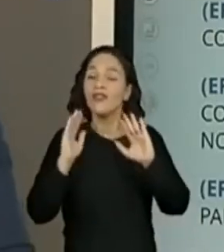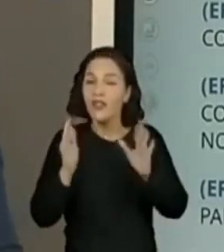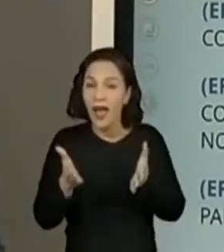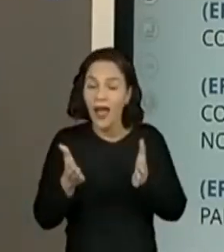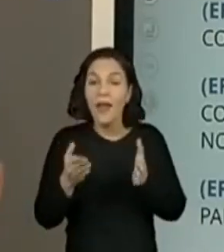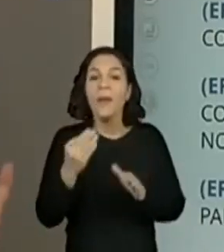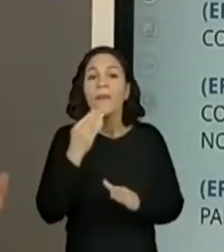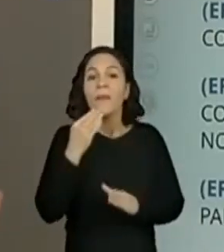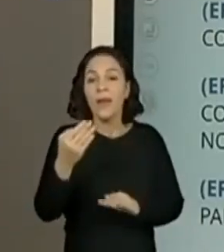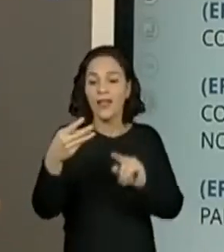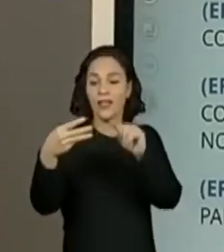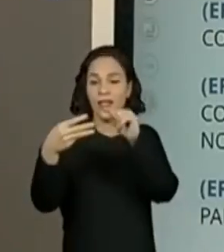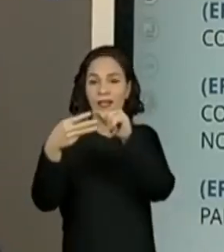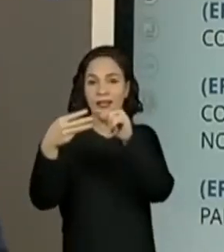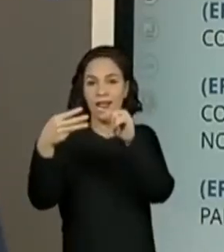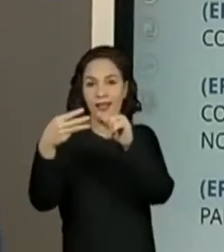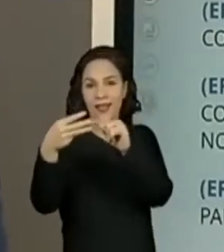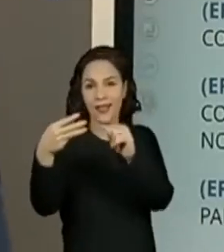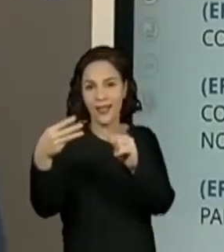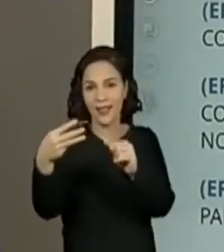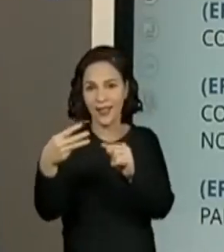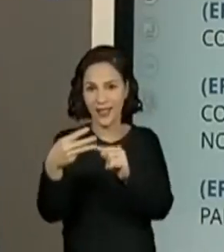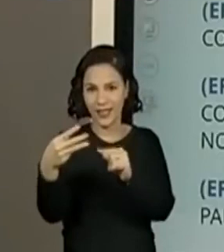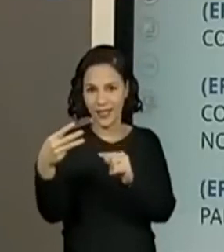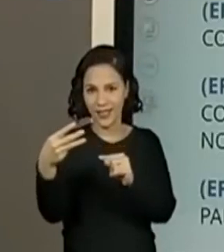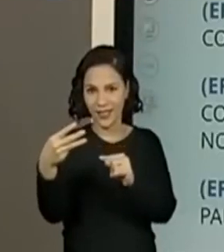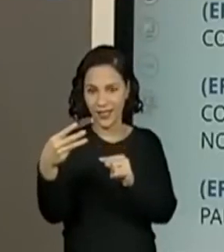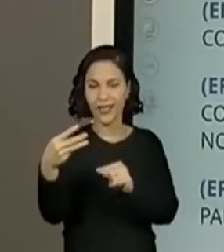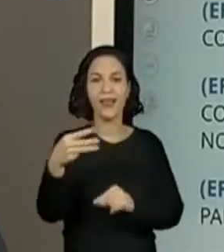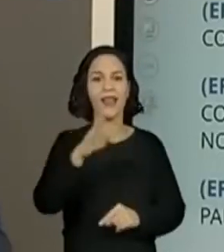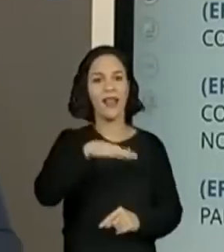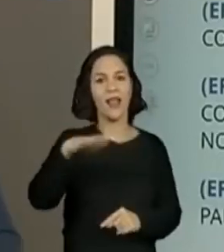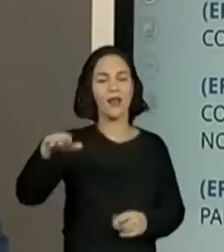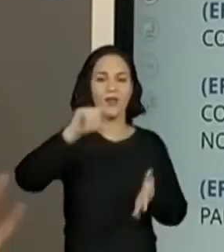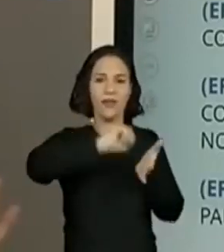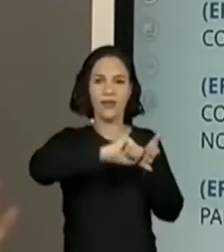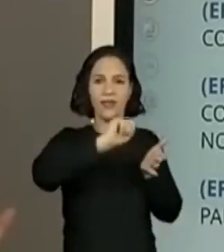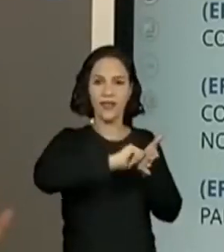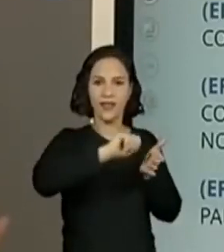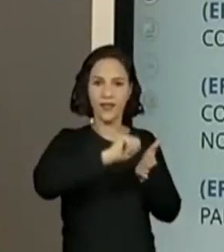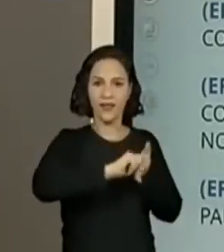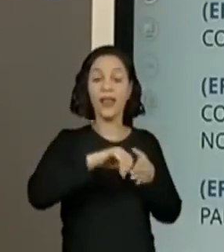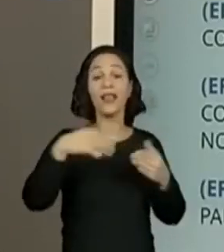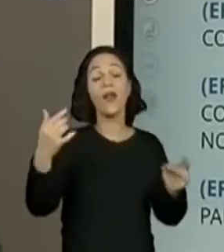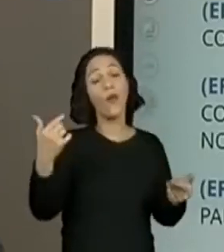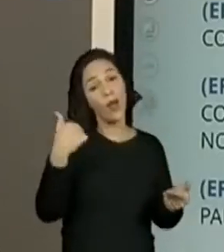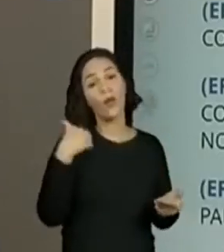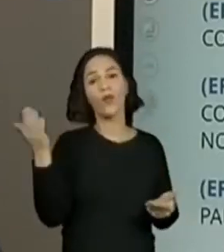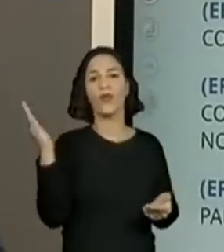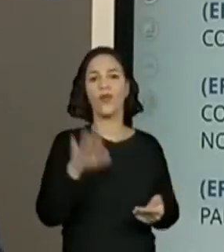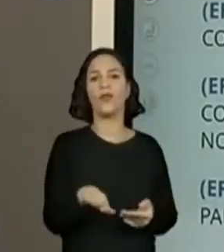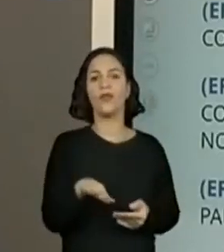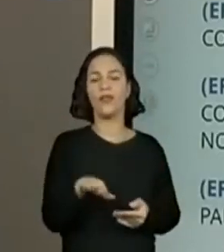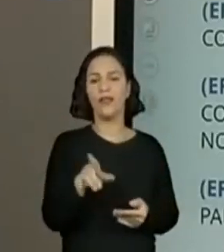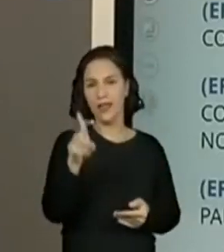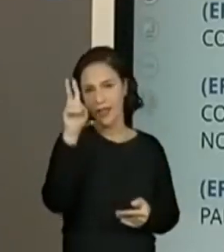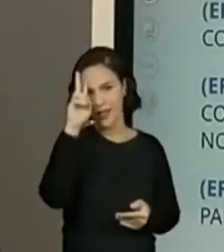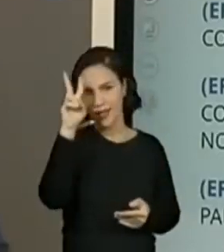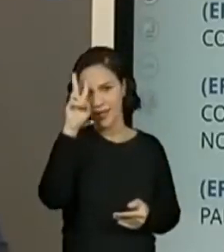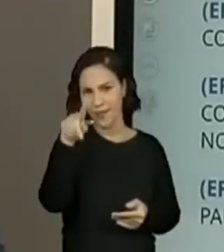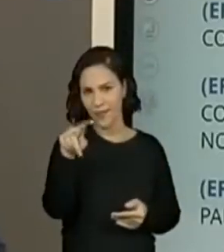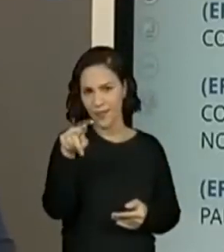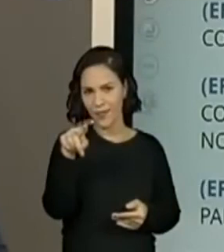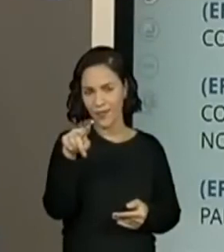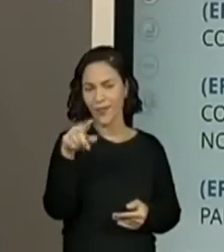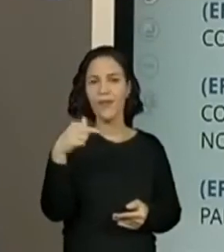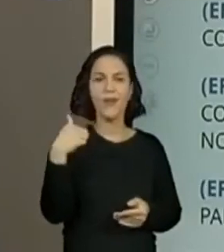para 3 alunos escreverem para mim escorregador. E eu trouxe as 3 escritas. Vocês lembram de quando a Pro